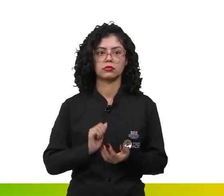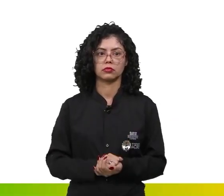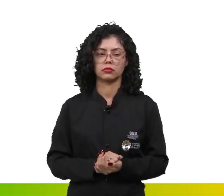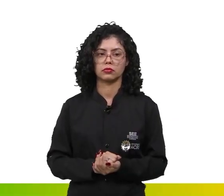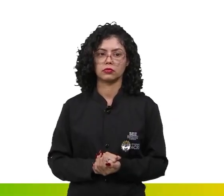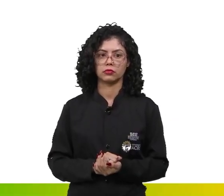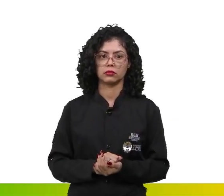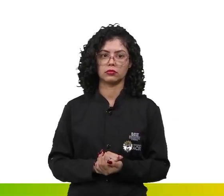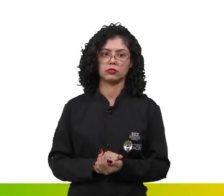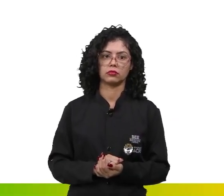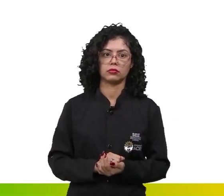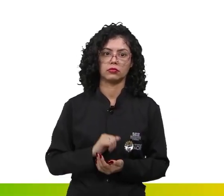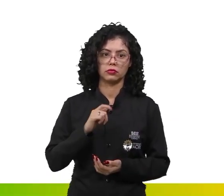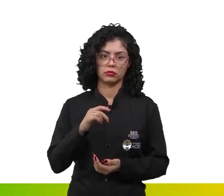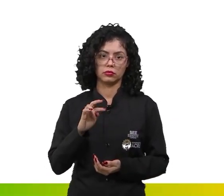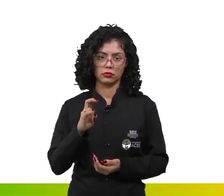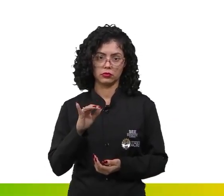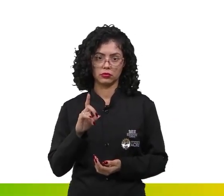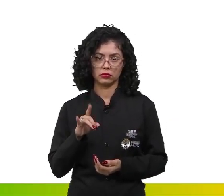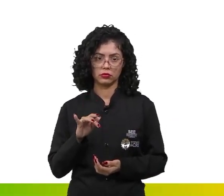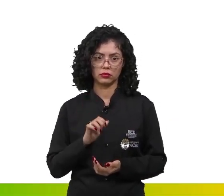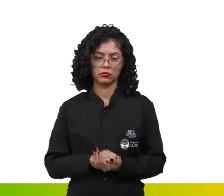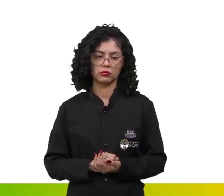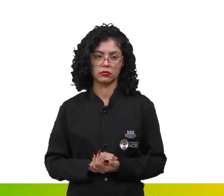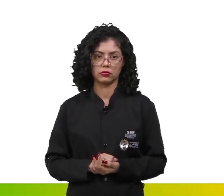foi implantado o Apartheid?